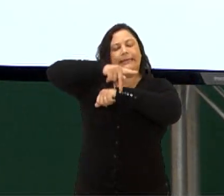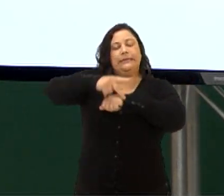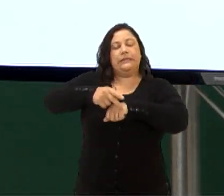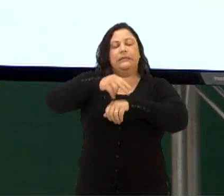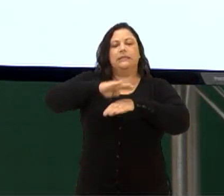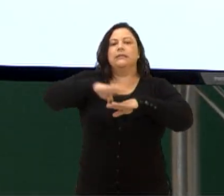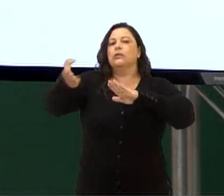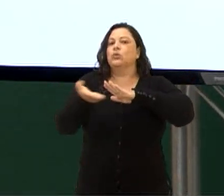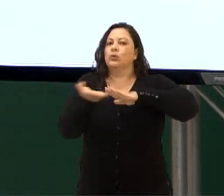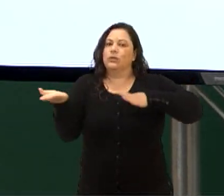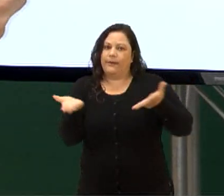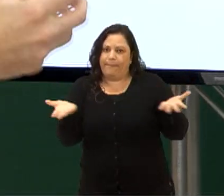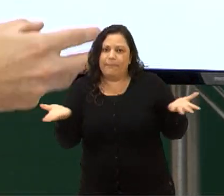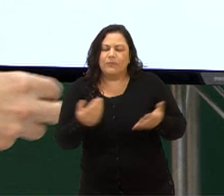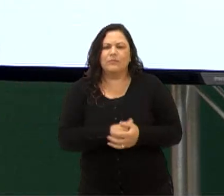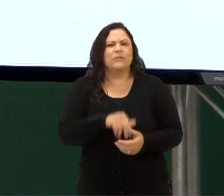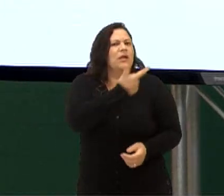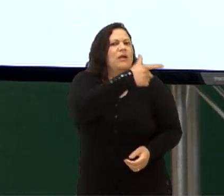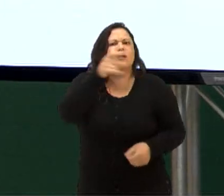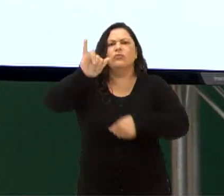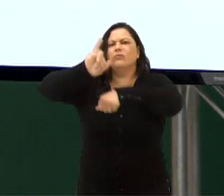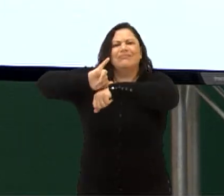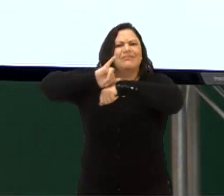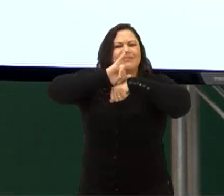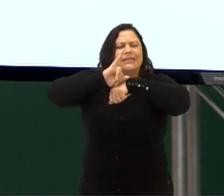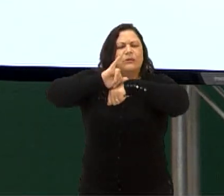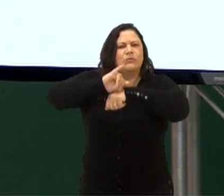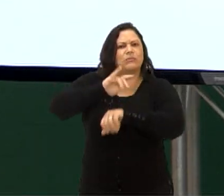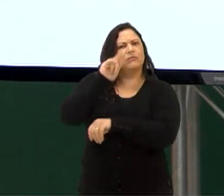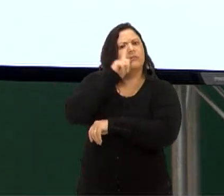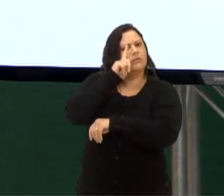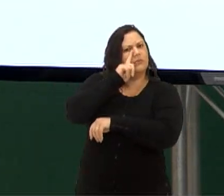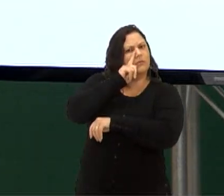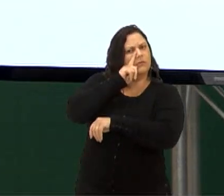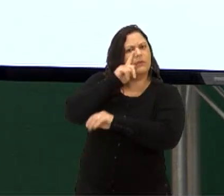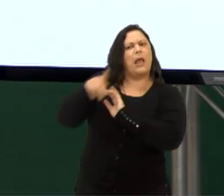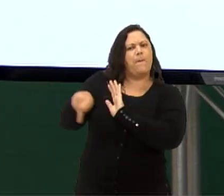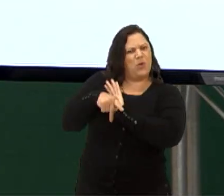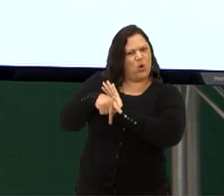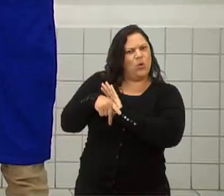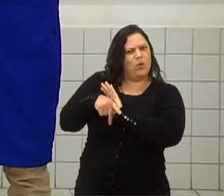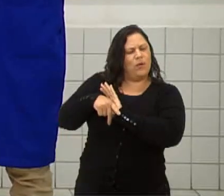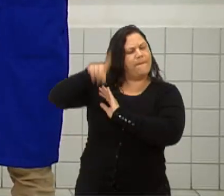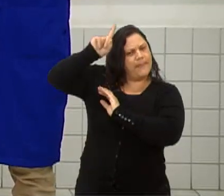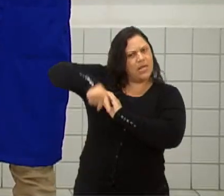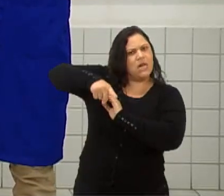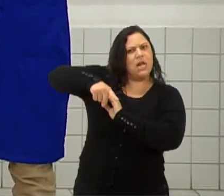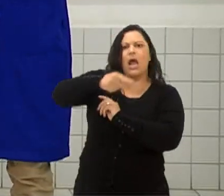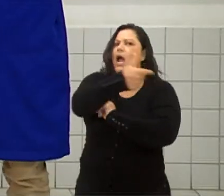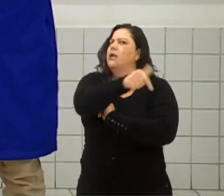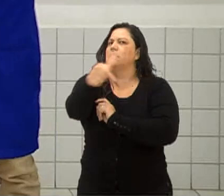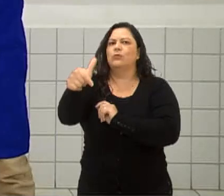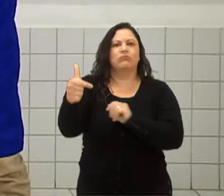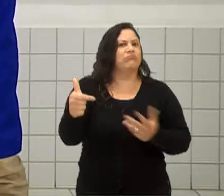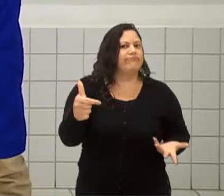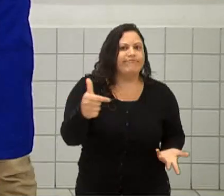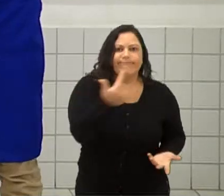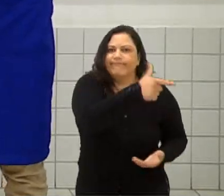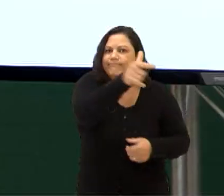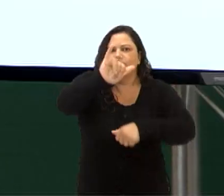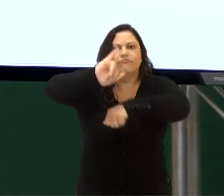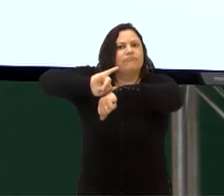uma capital grega. Sabia, professor Alexandre? Tem muita gente que acha que lá na Grécia tinha uma capital, mas na verdade não tinha, né? Não havia